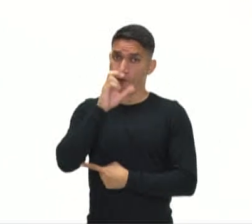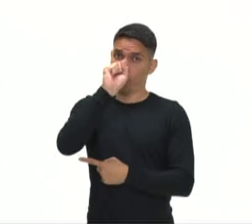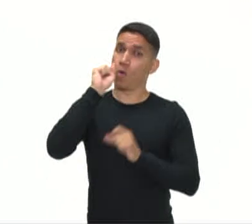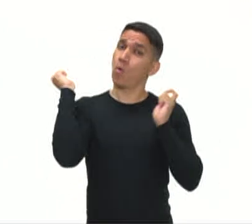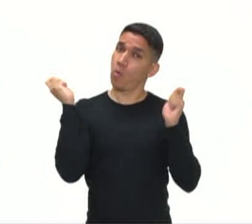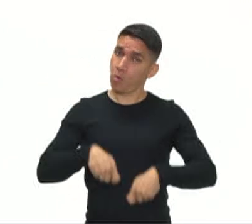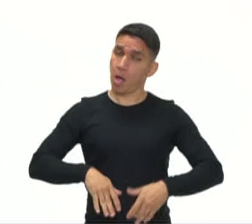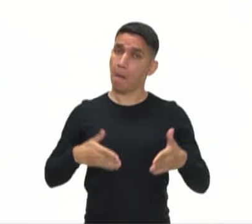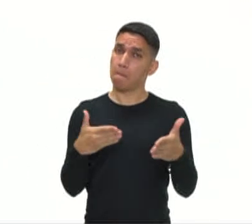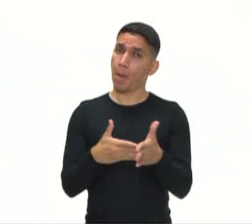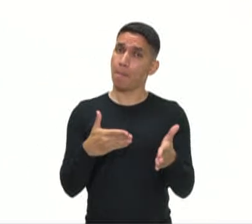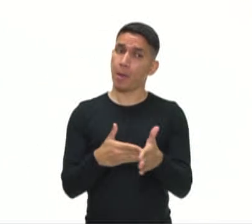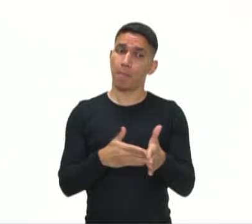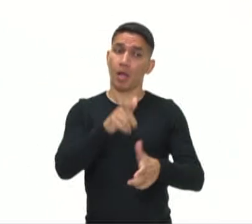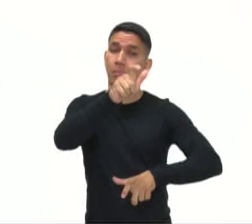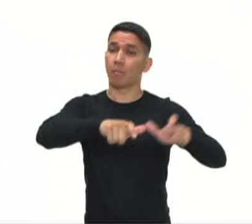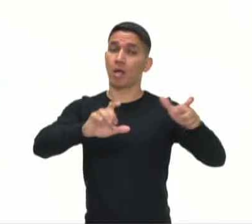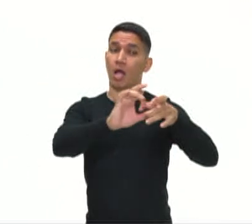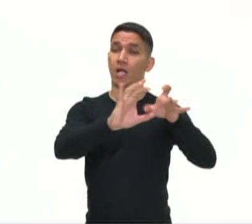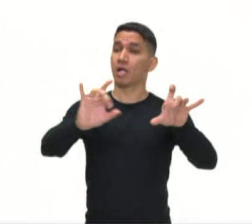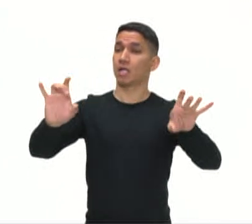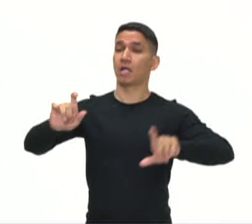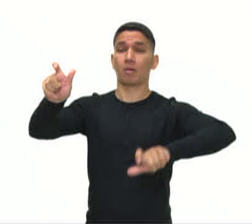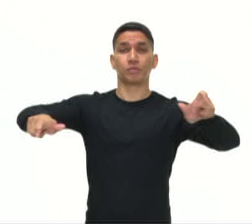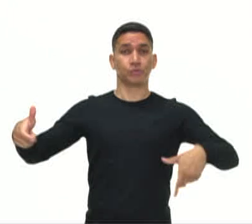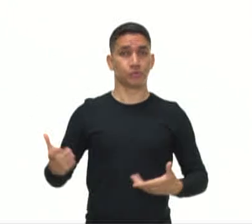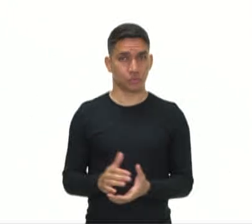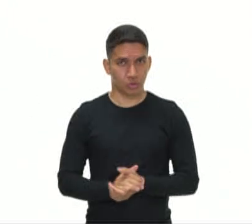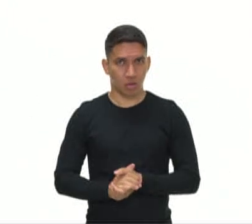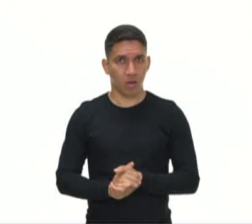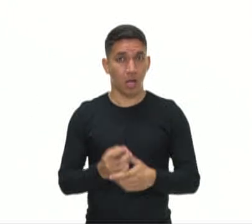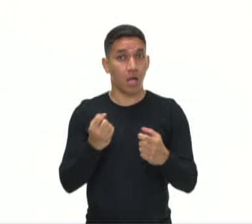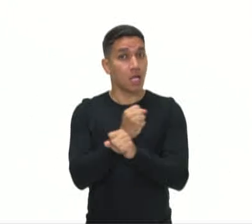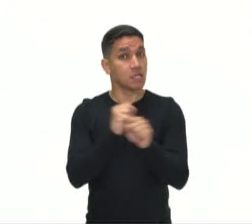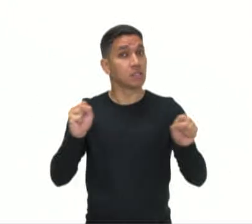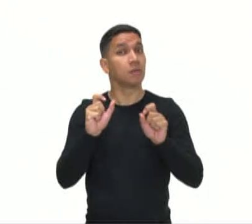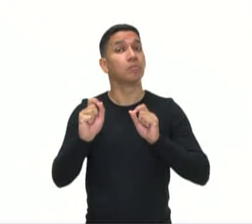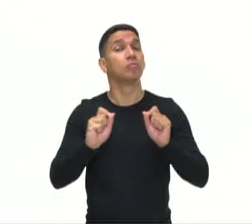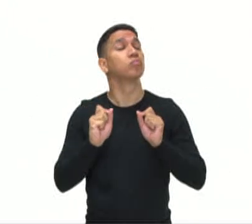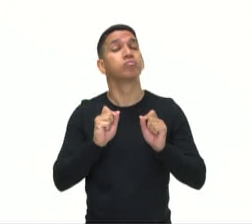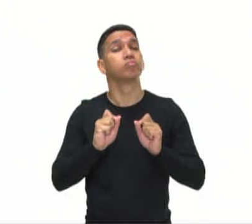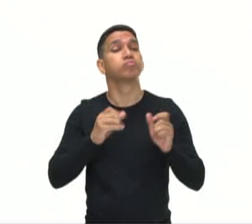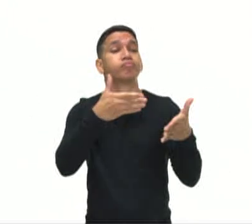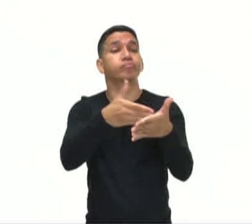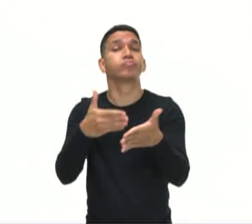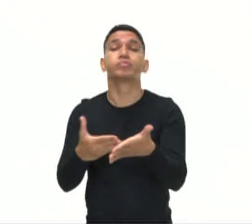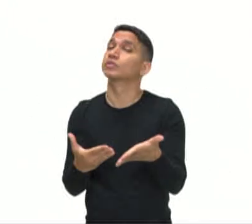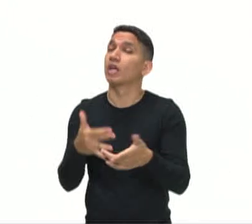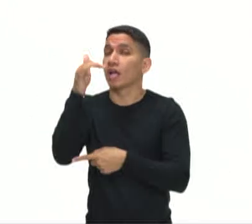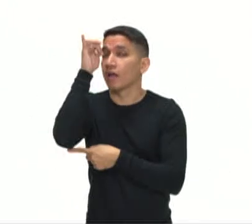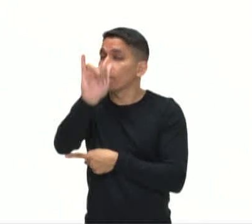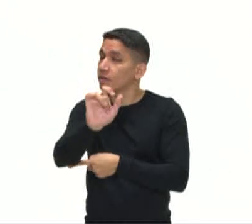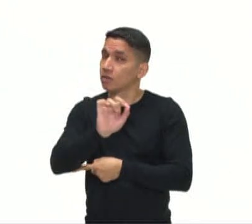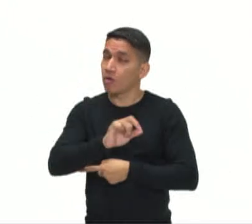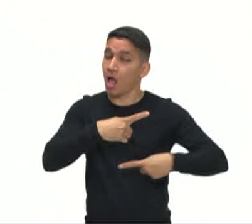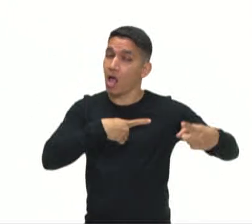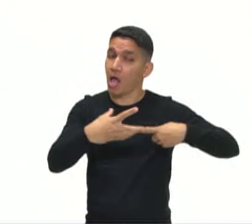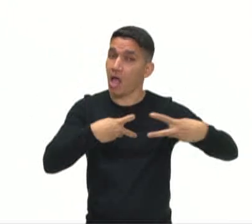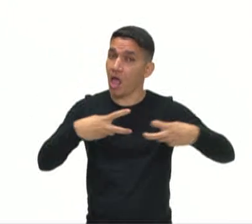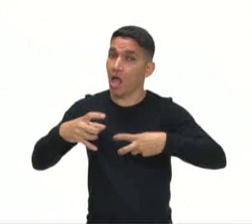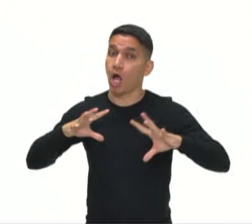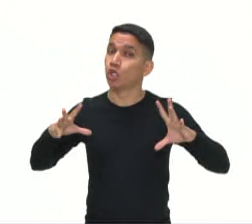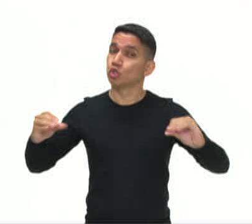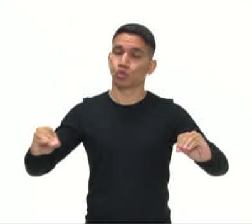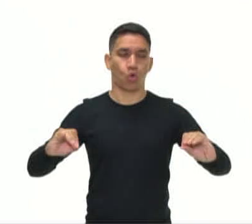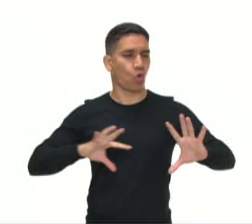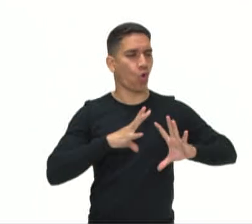a liberdade individual, impedindo a guerra de todos contra todos. O indivíduo deveria dar